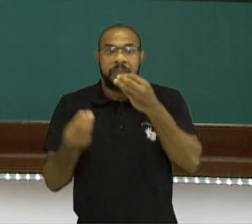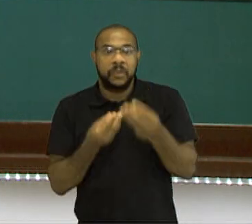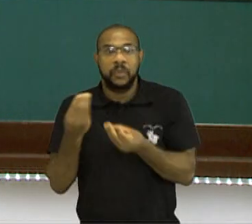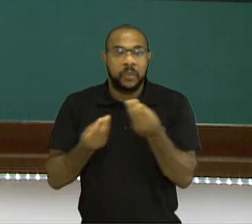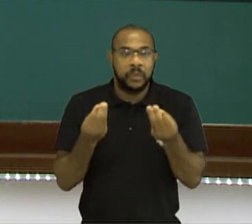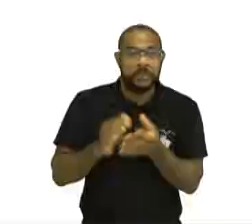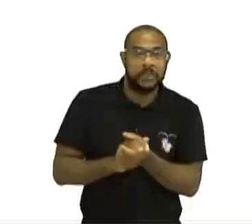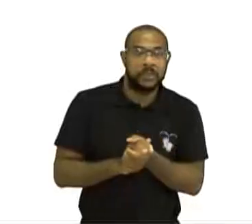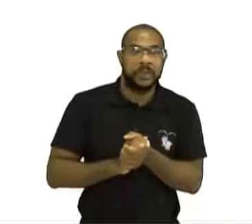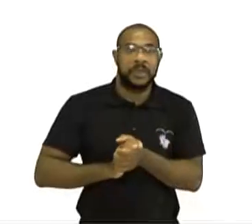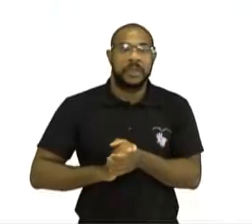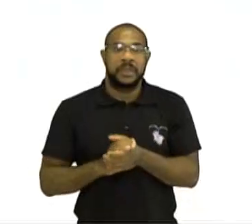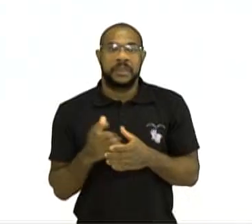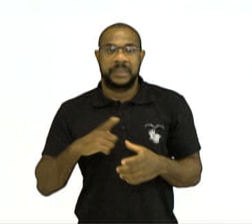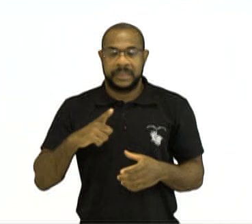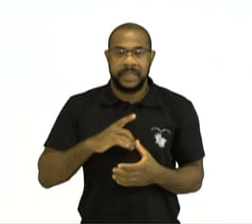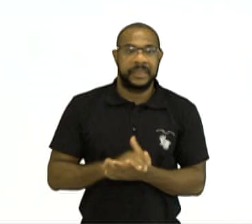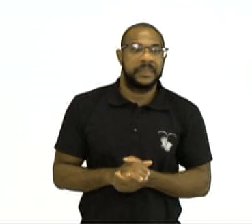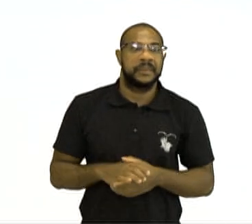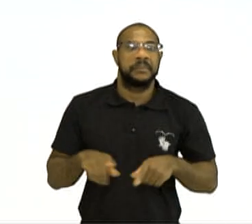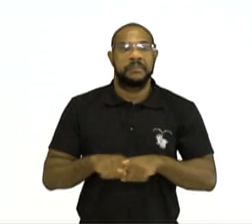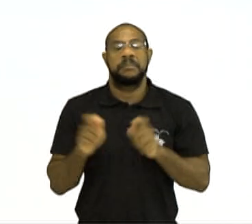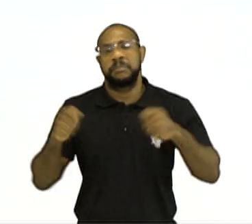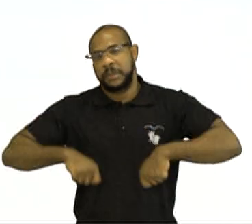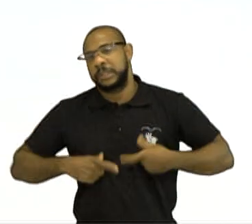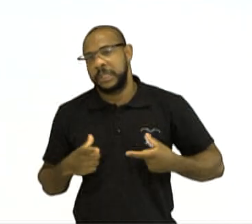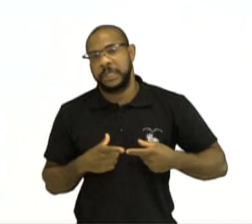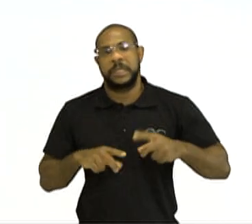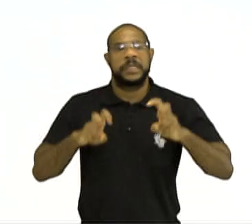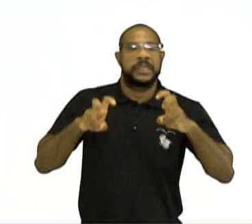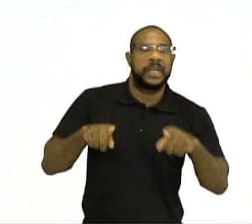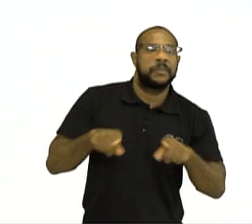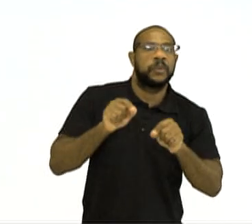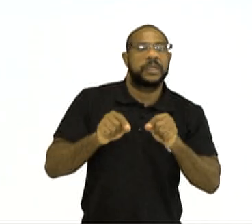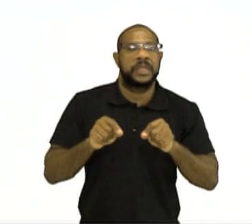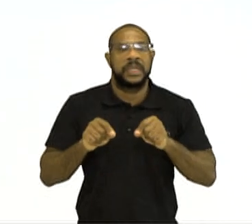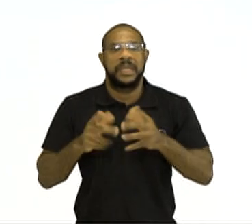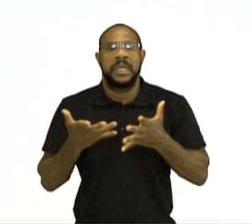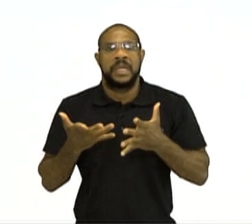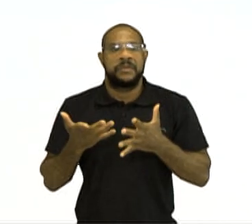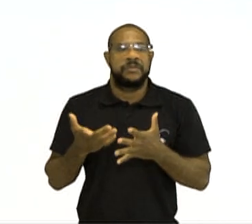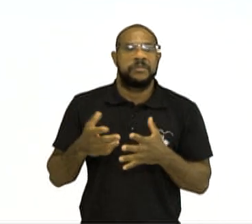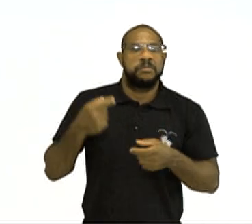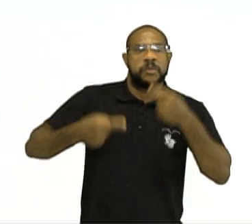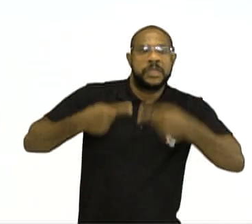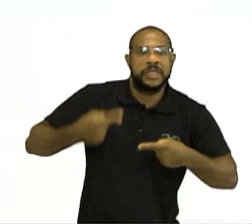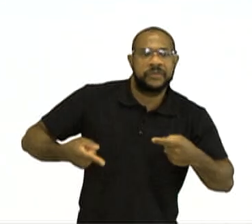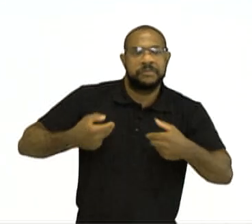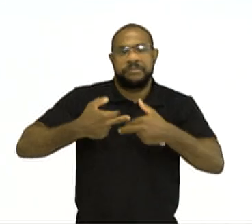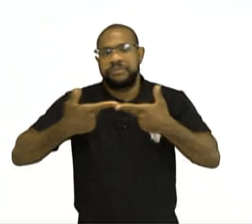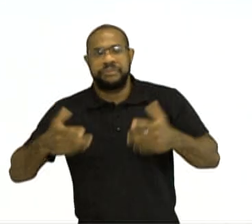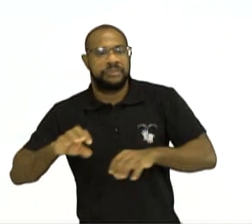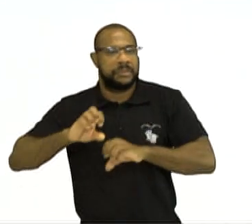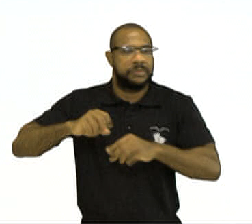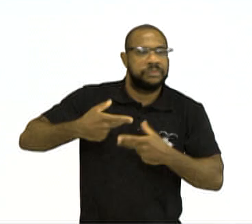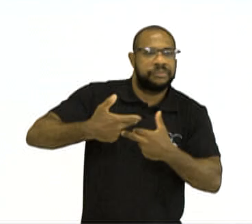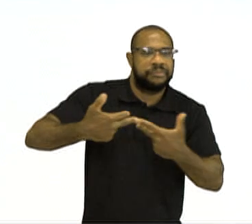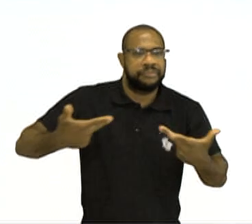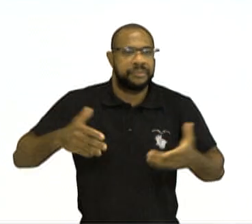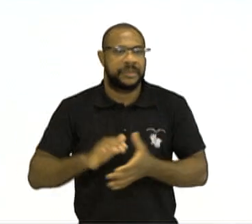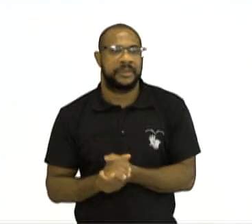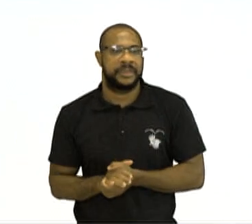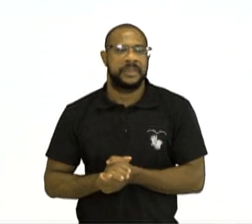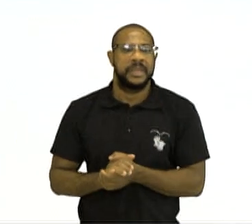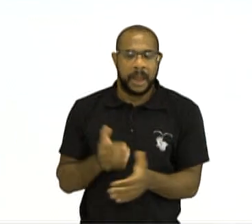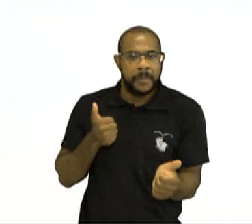argumentos que podem ser de autoridade, por exemplificação, por evidência. Nós temos diferentes tipos de